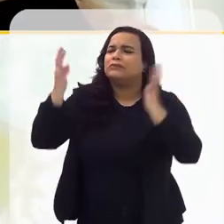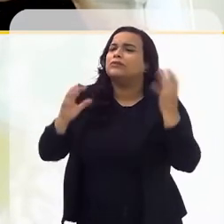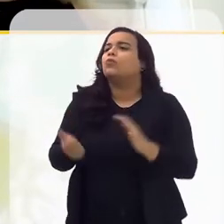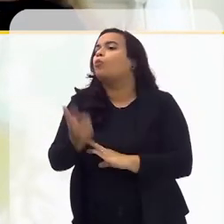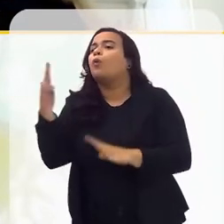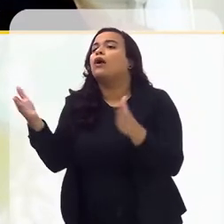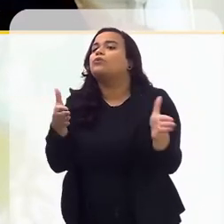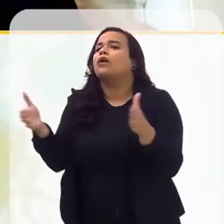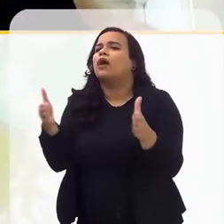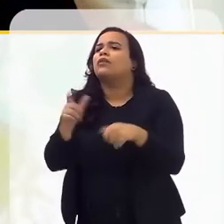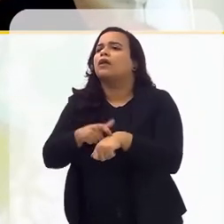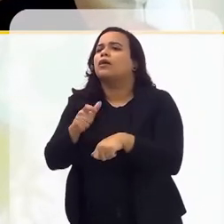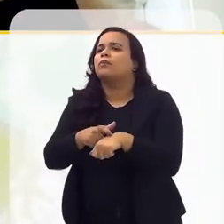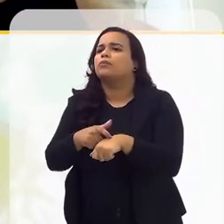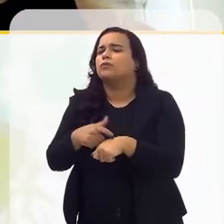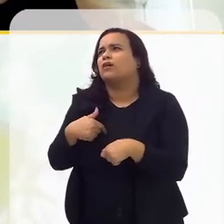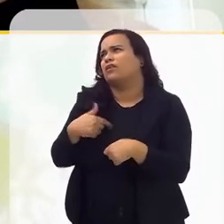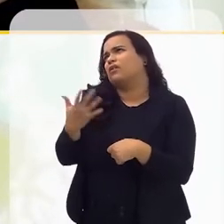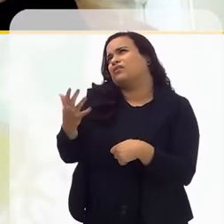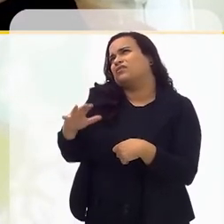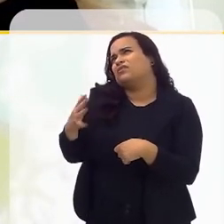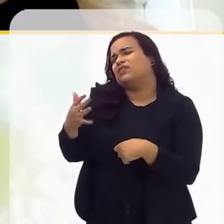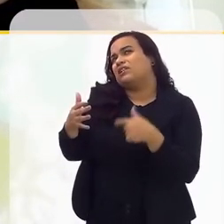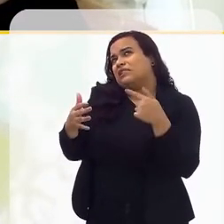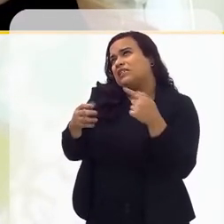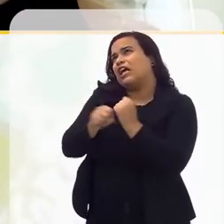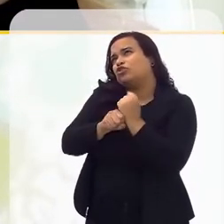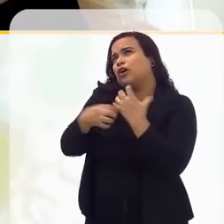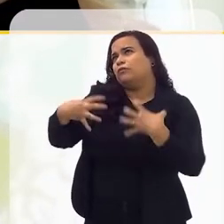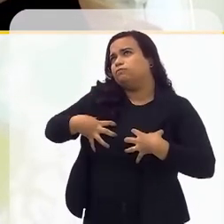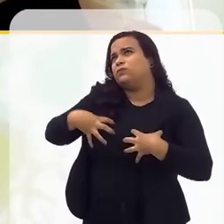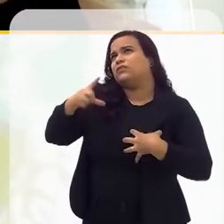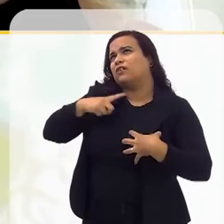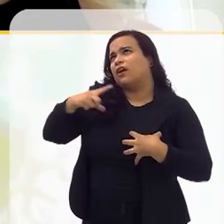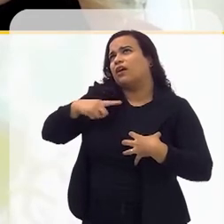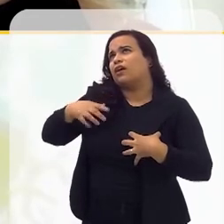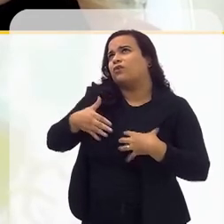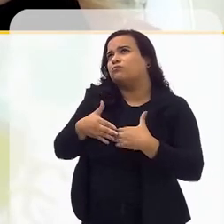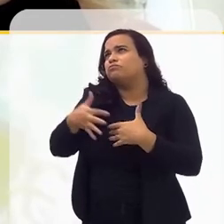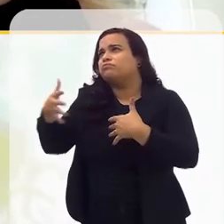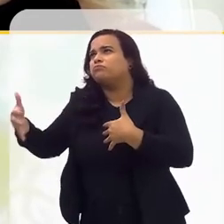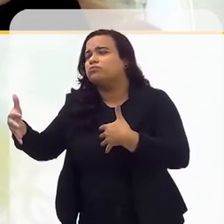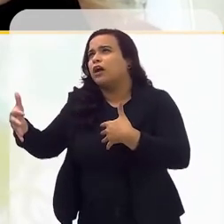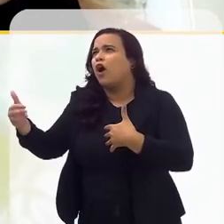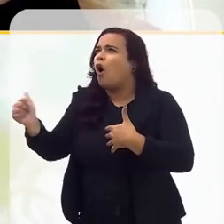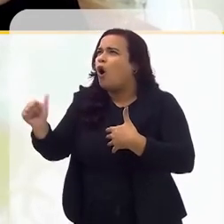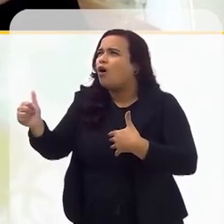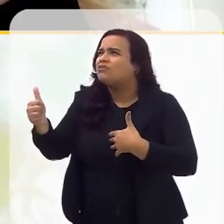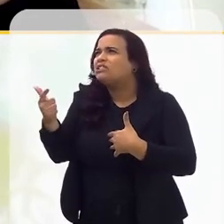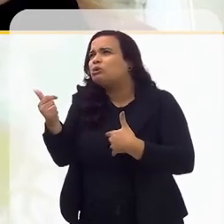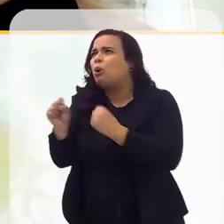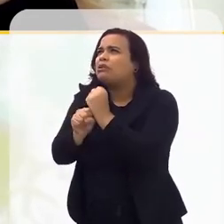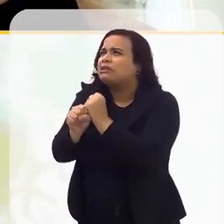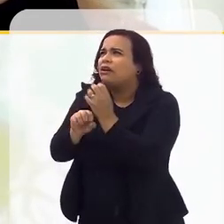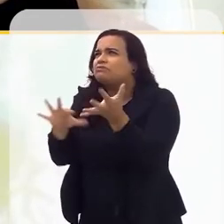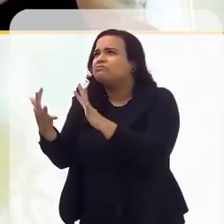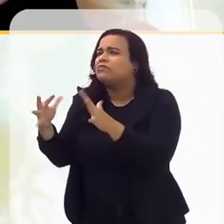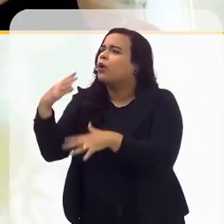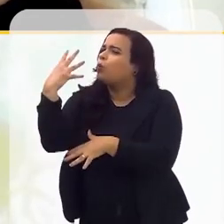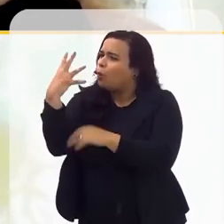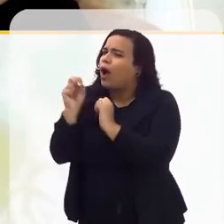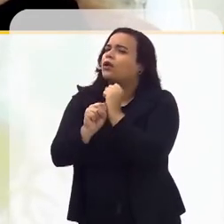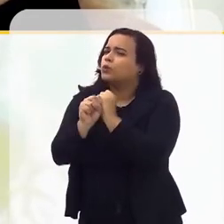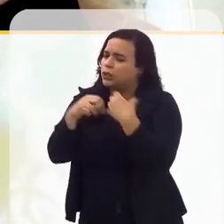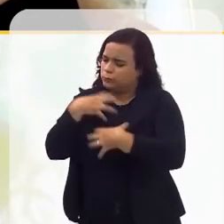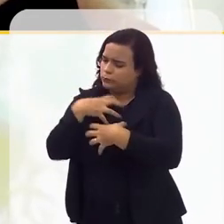Olha, eu fiquei mais ou menos de 7 anos de prótese, eu já estava com 11, indo para 12 anos de prótese, então você vê aí quase